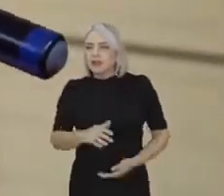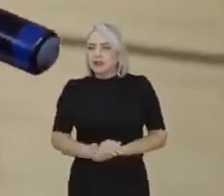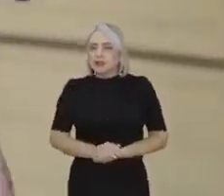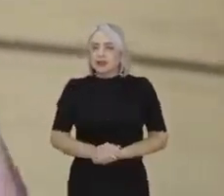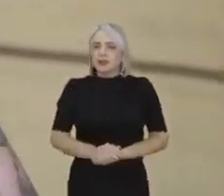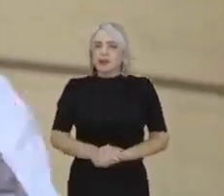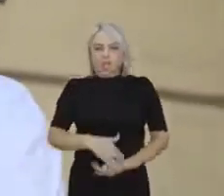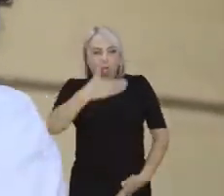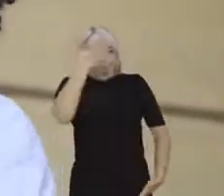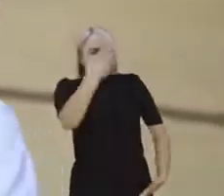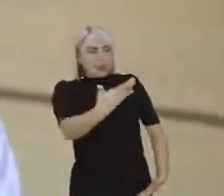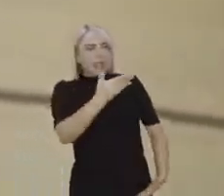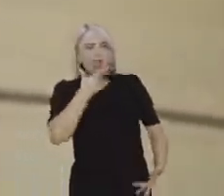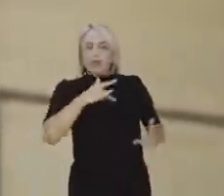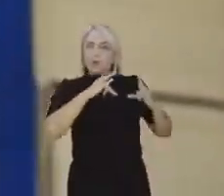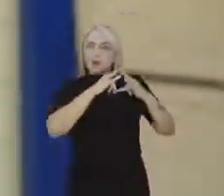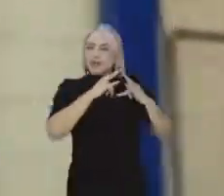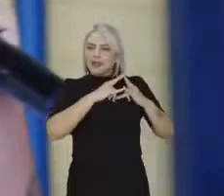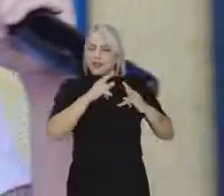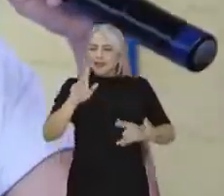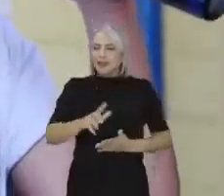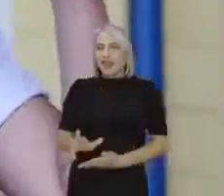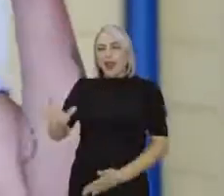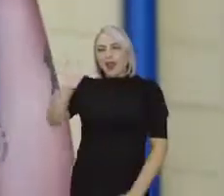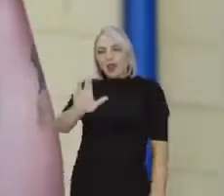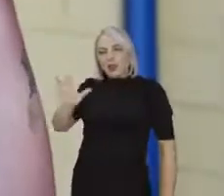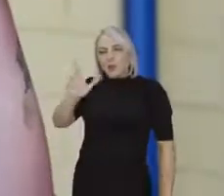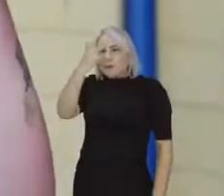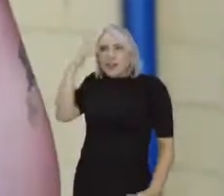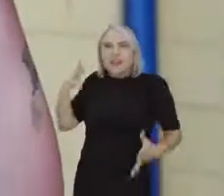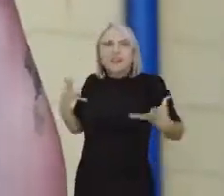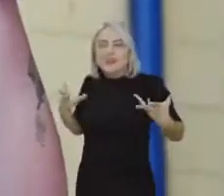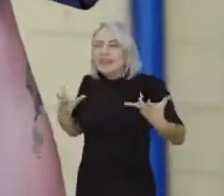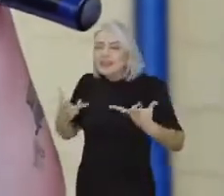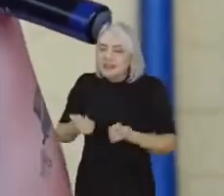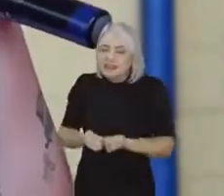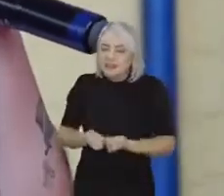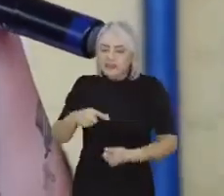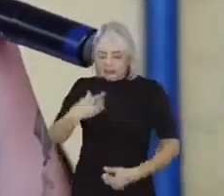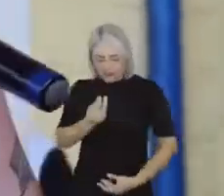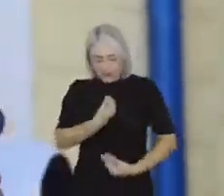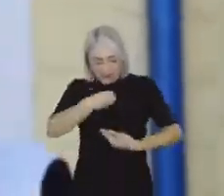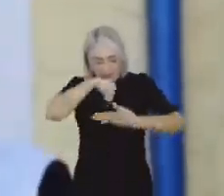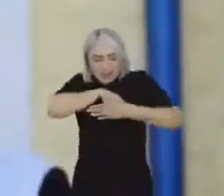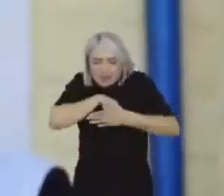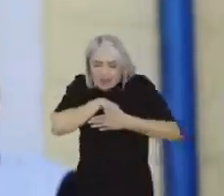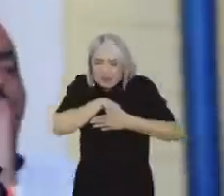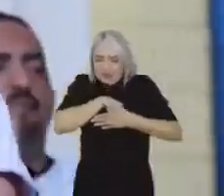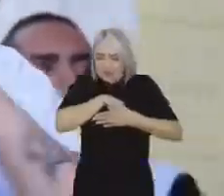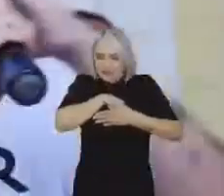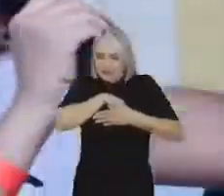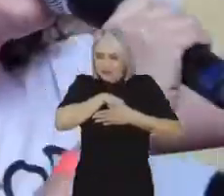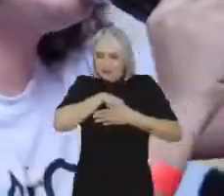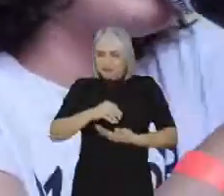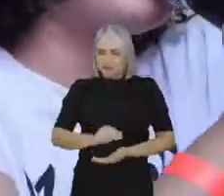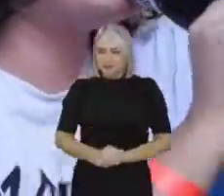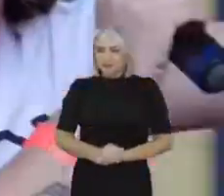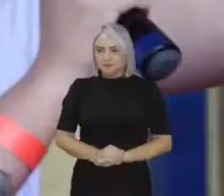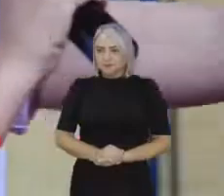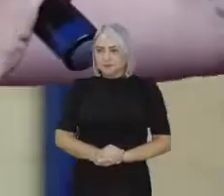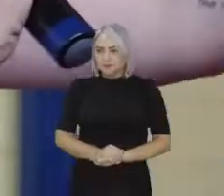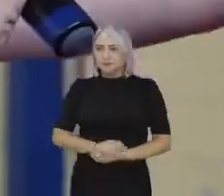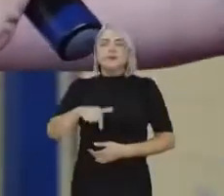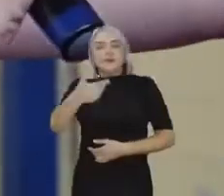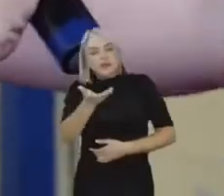companheira. Você é essa pessoa incrível que mora dentro da gente. E que é